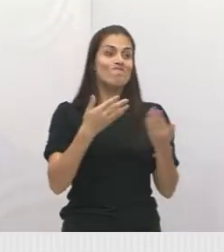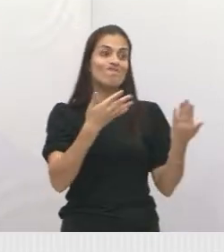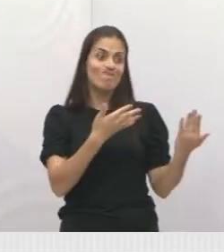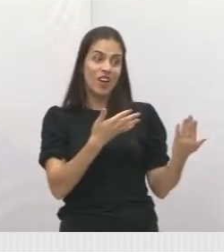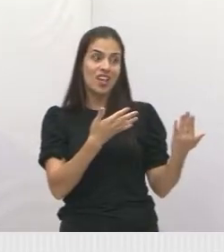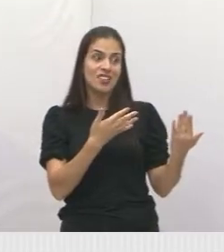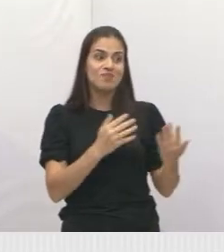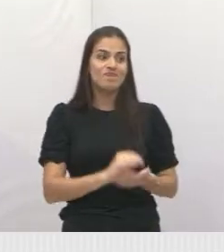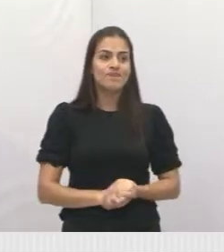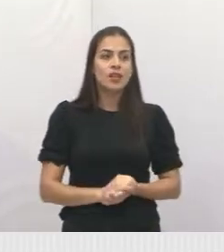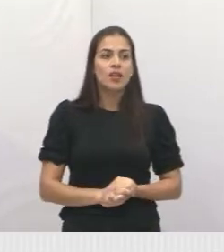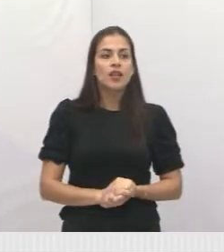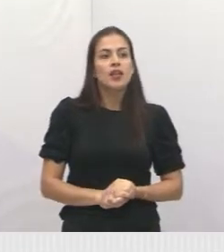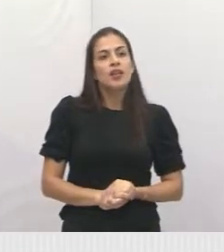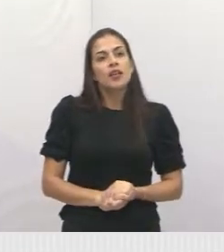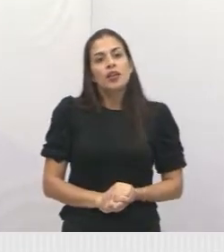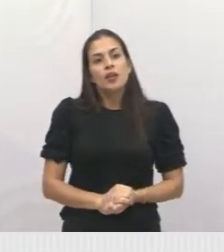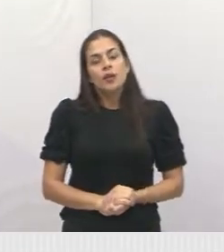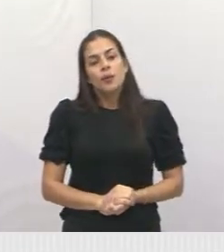Próximo.